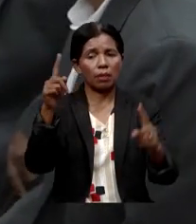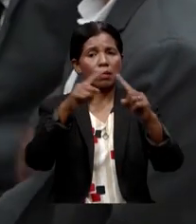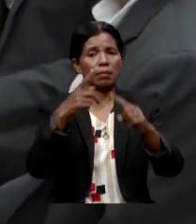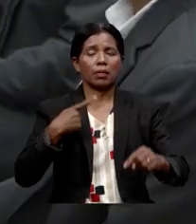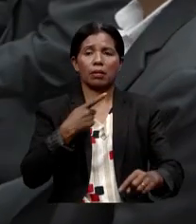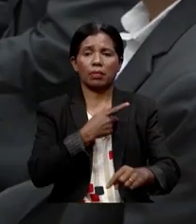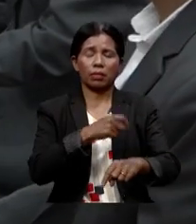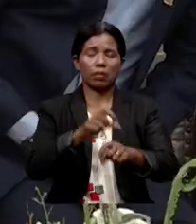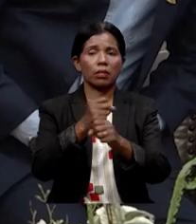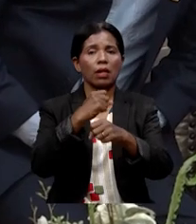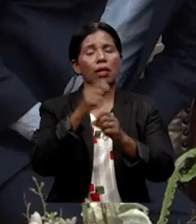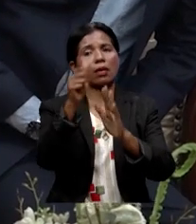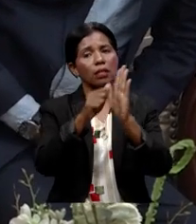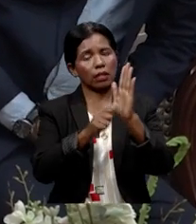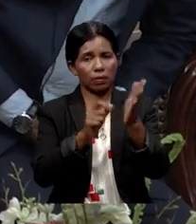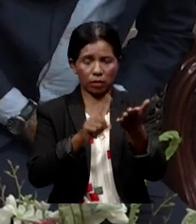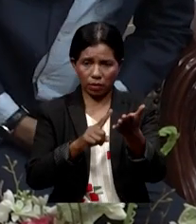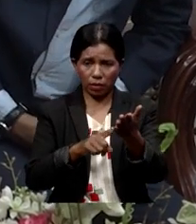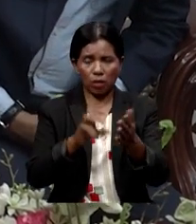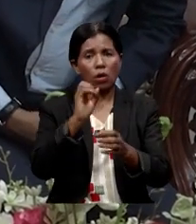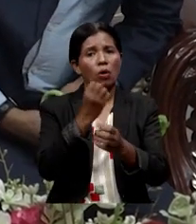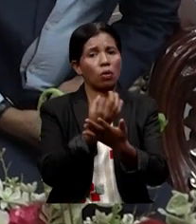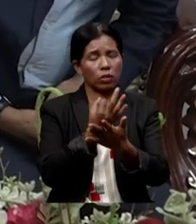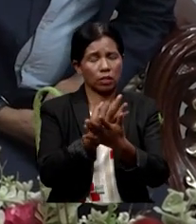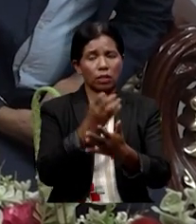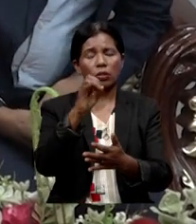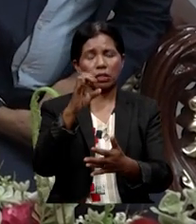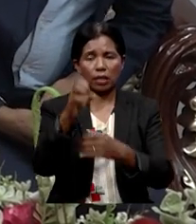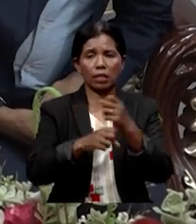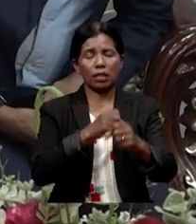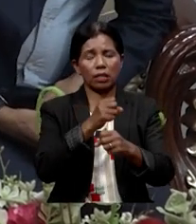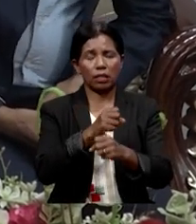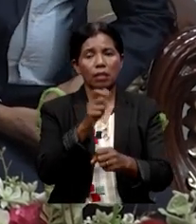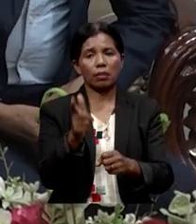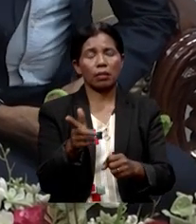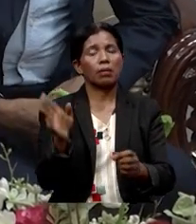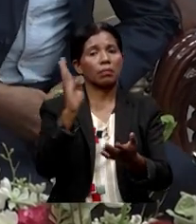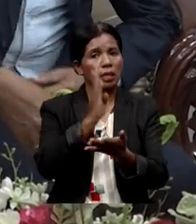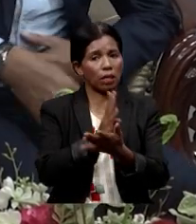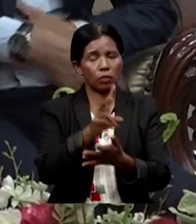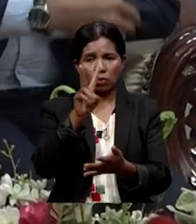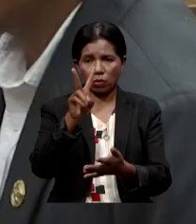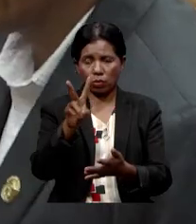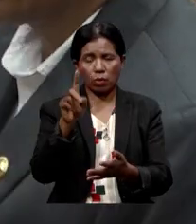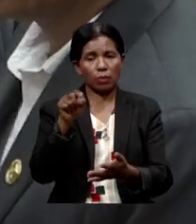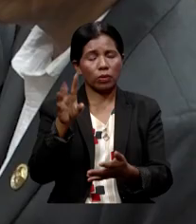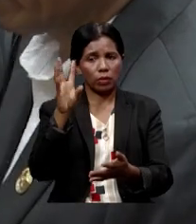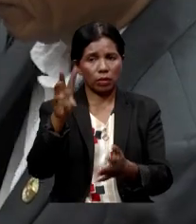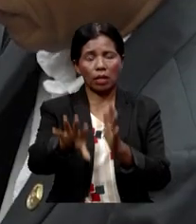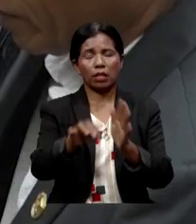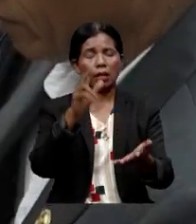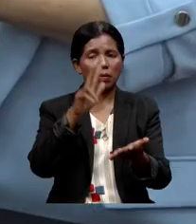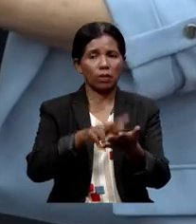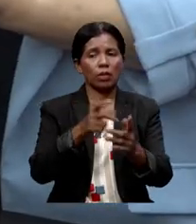Azenda, para discussão. Total Orçamento Geral do Estado de Tinari, Honduras, Nelson Lima, o montante global, bilhão, rua, ponto, nem, na berreta, não na aprovação,